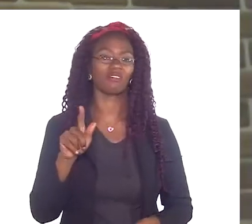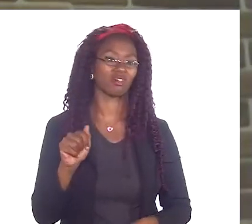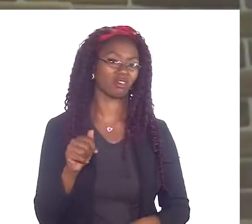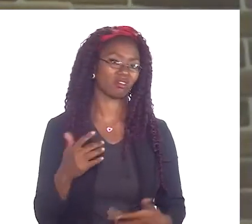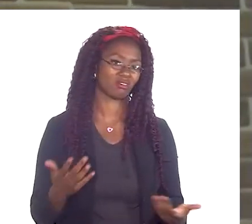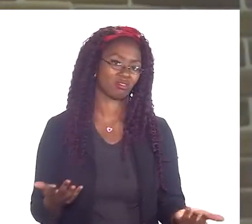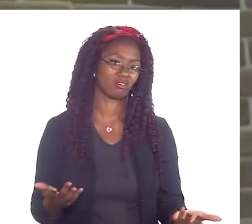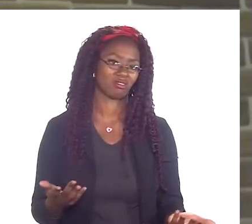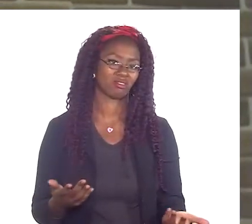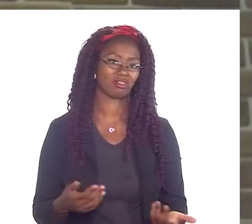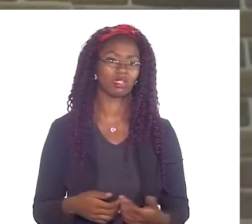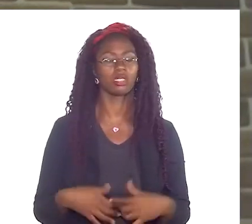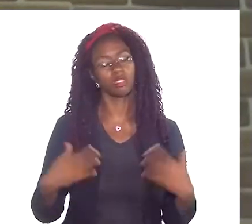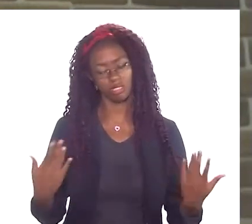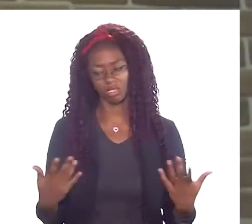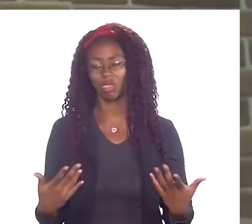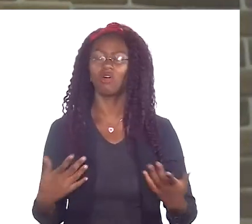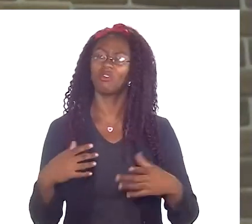que é aquela vaga.